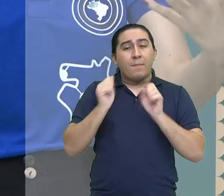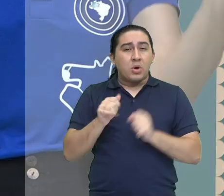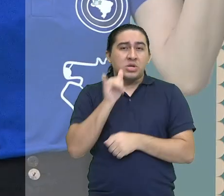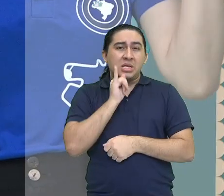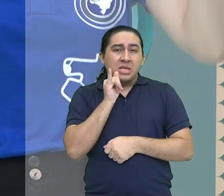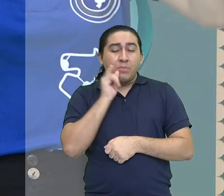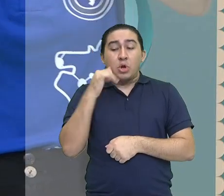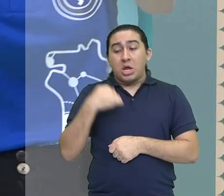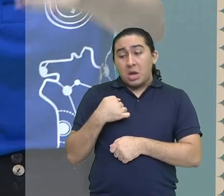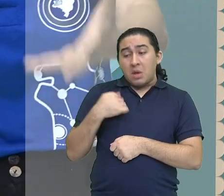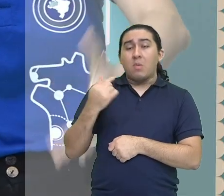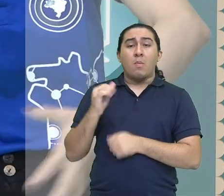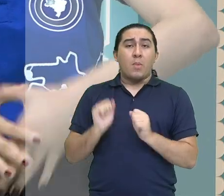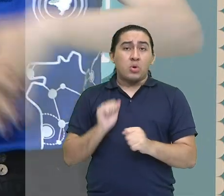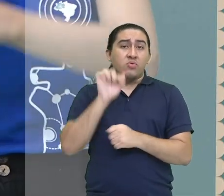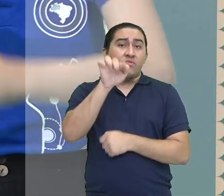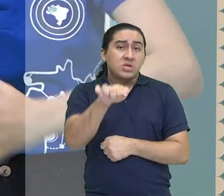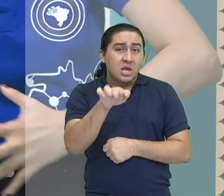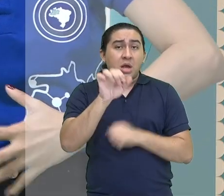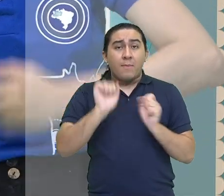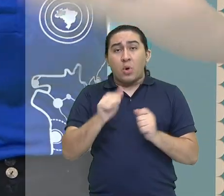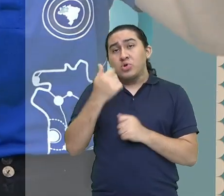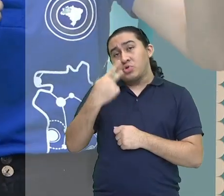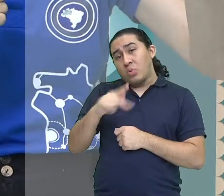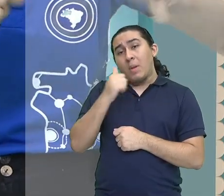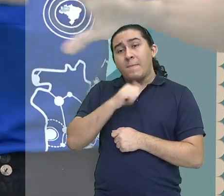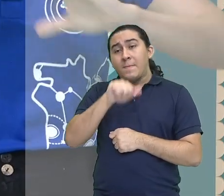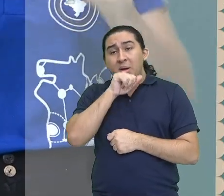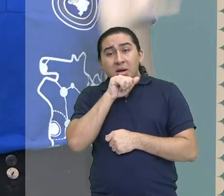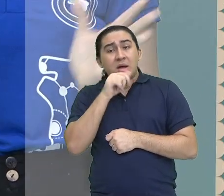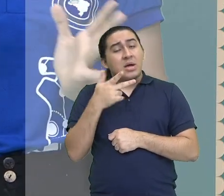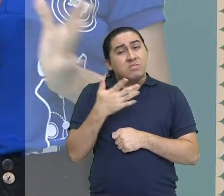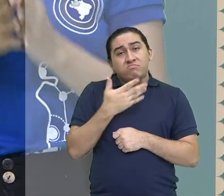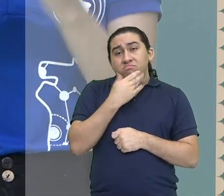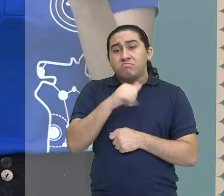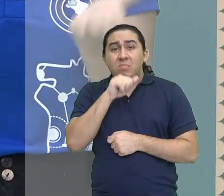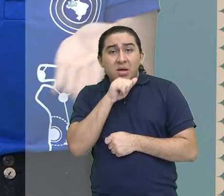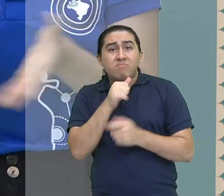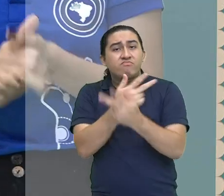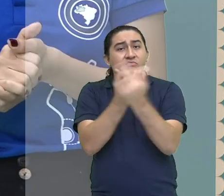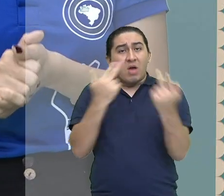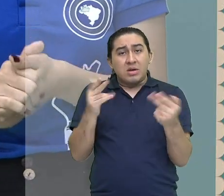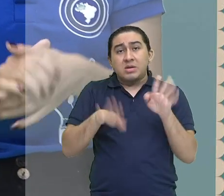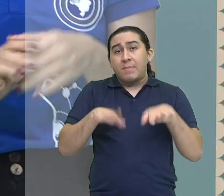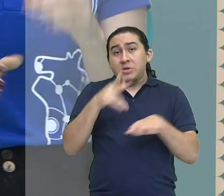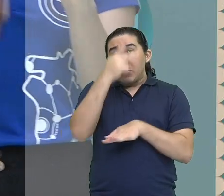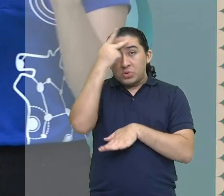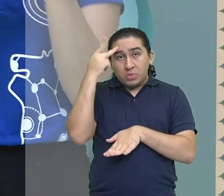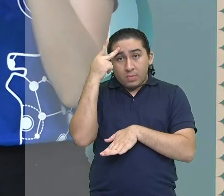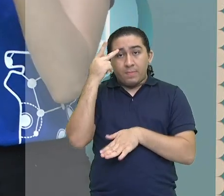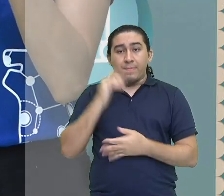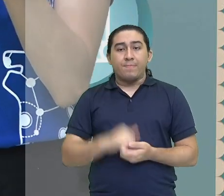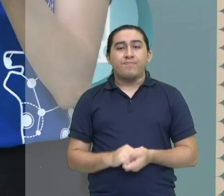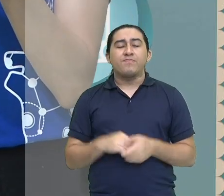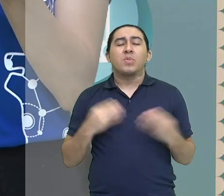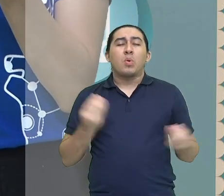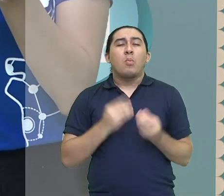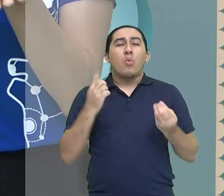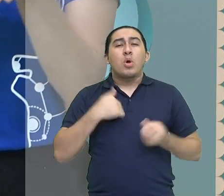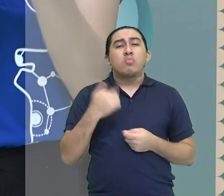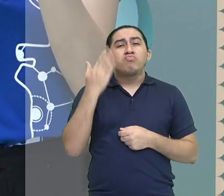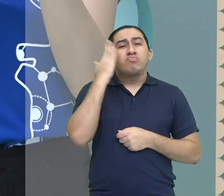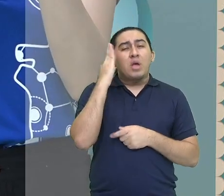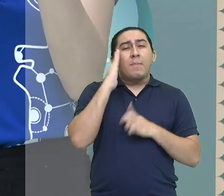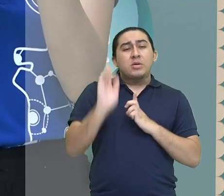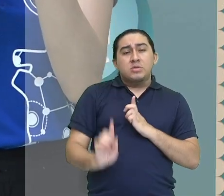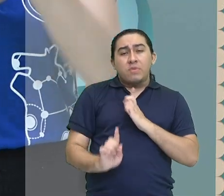a Milena, pode ser você, pode ser sua mãe, pode ser seu pai e assim por diante. Depende da pessoa. Então, como eu vou